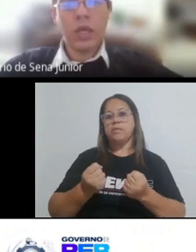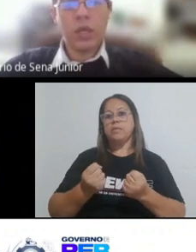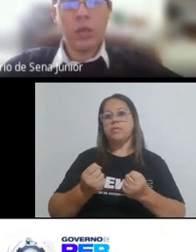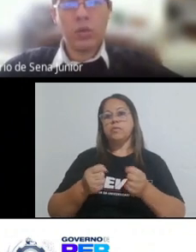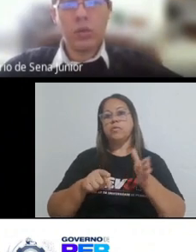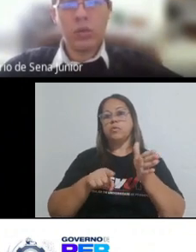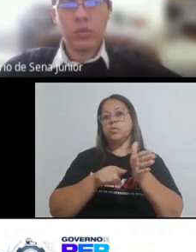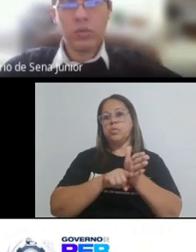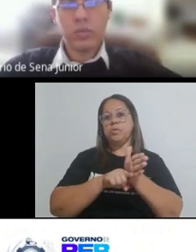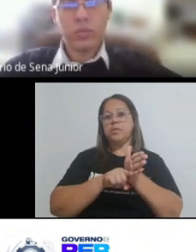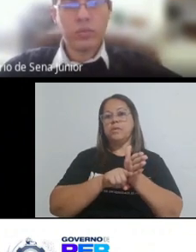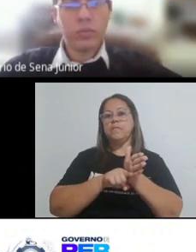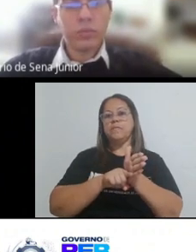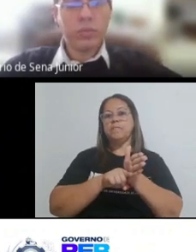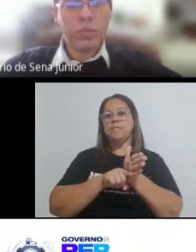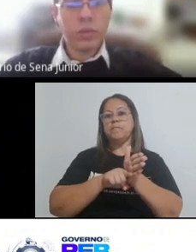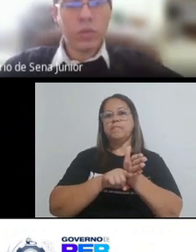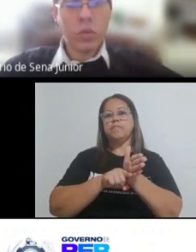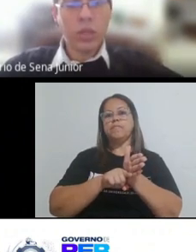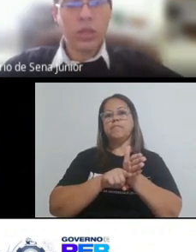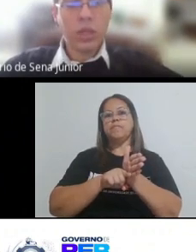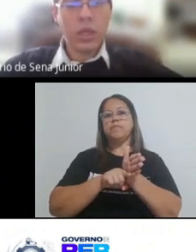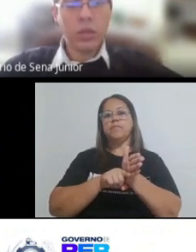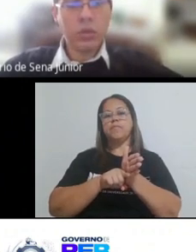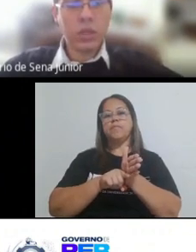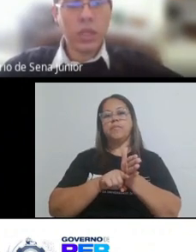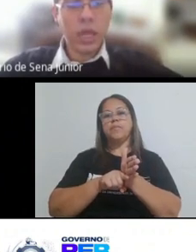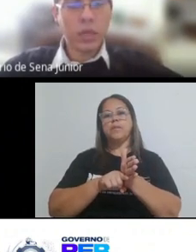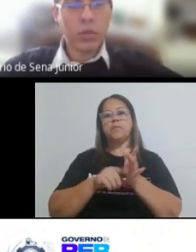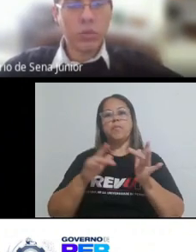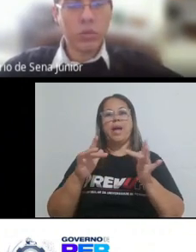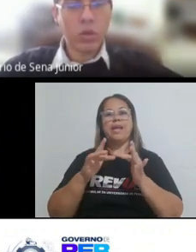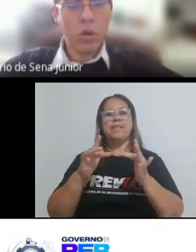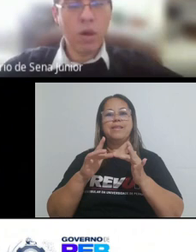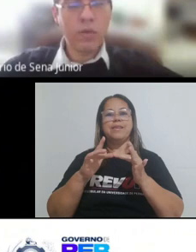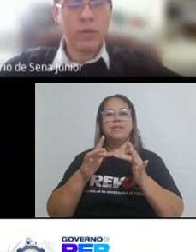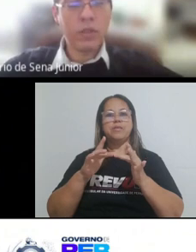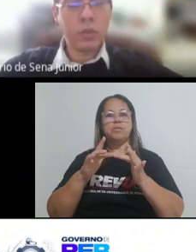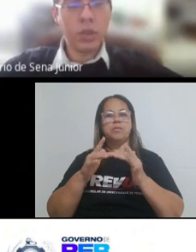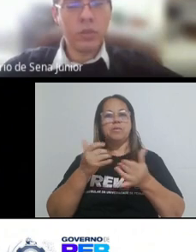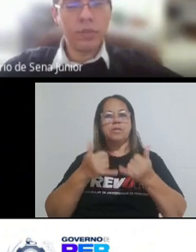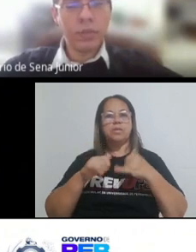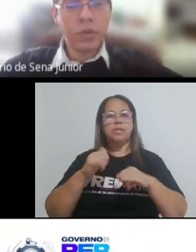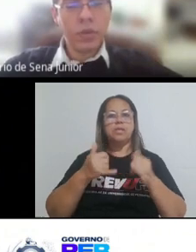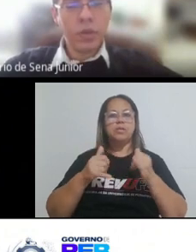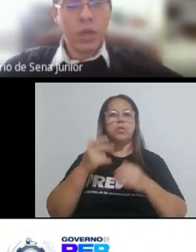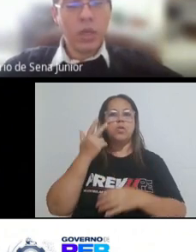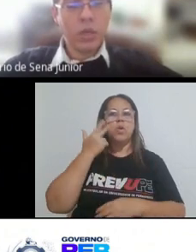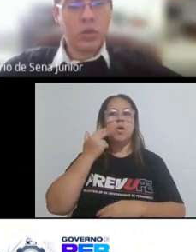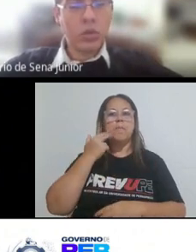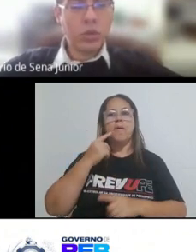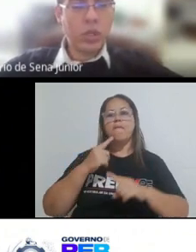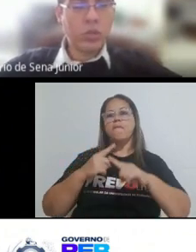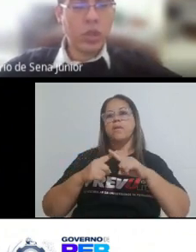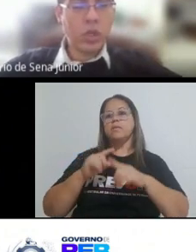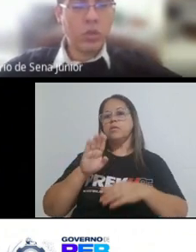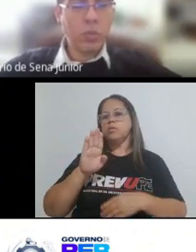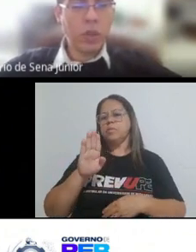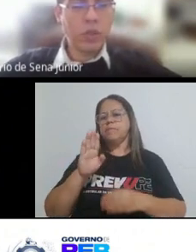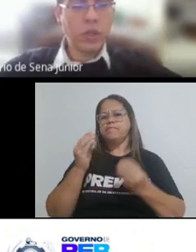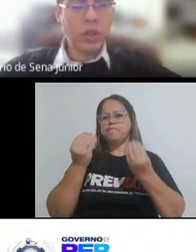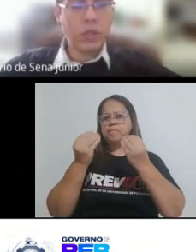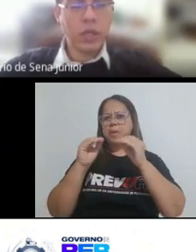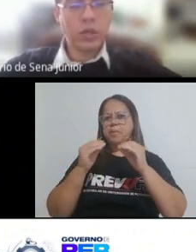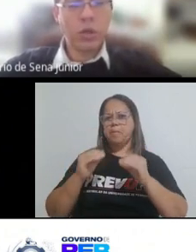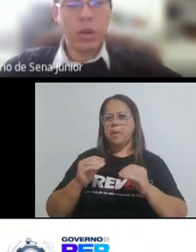subtraído do atrito cinétrico, normal vezes mi, substituindo